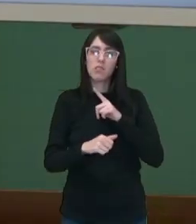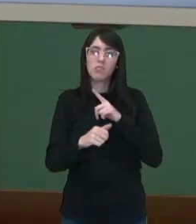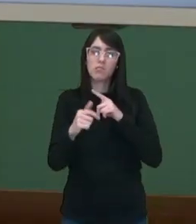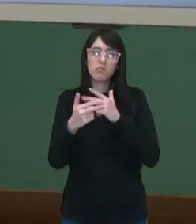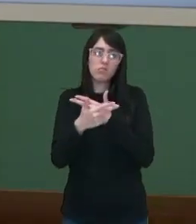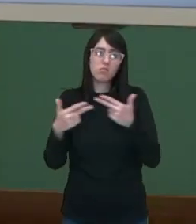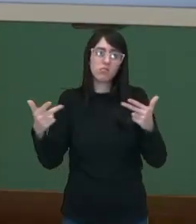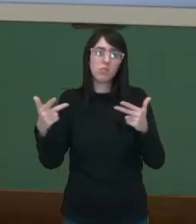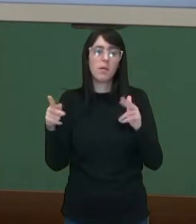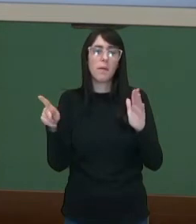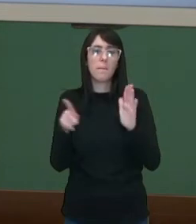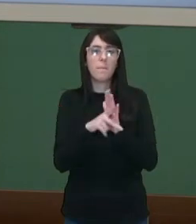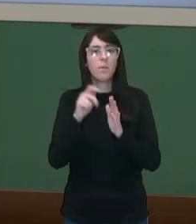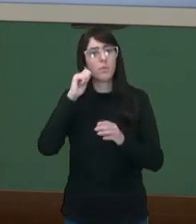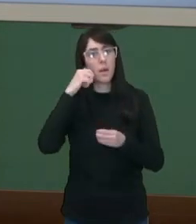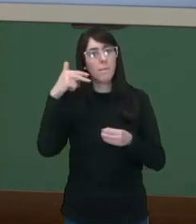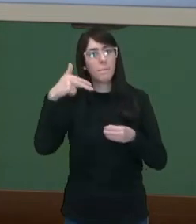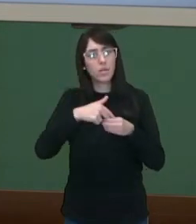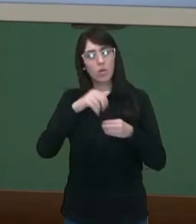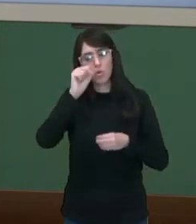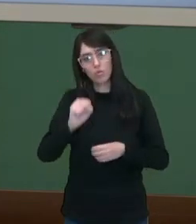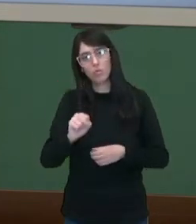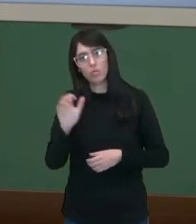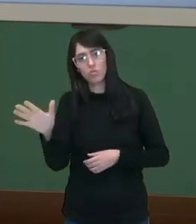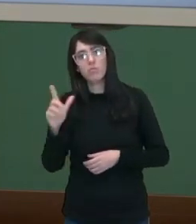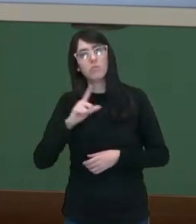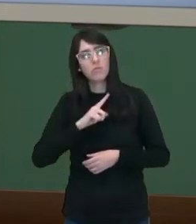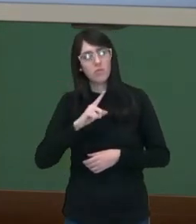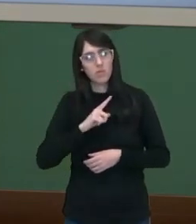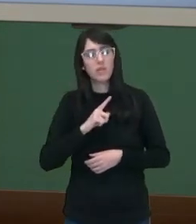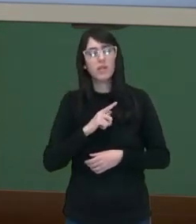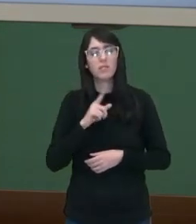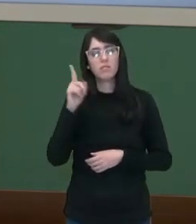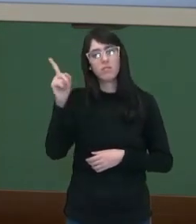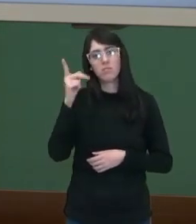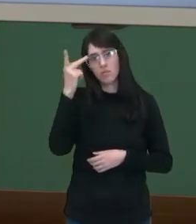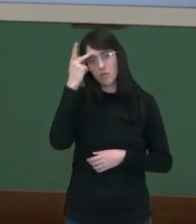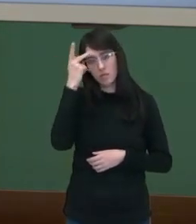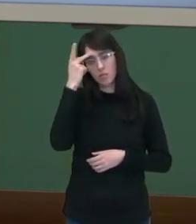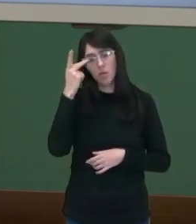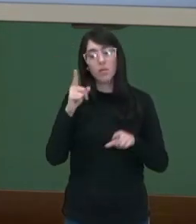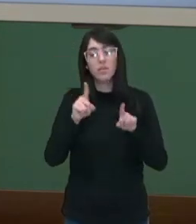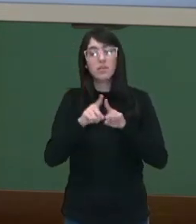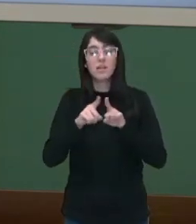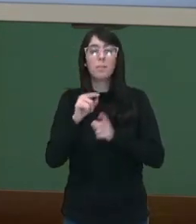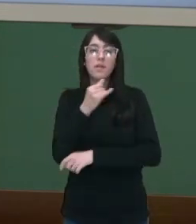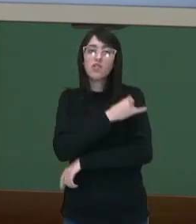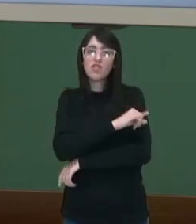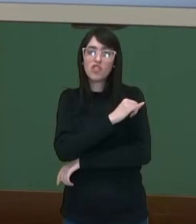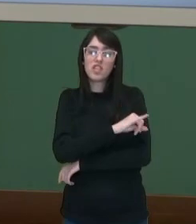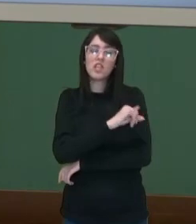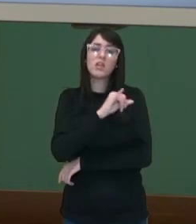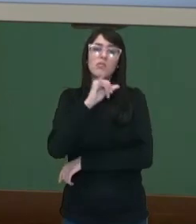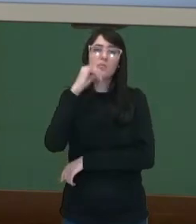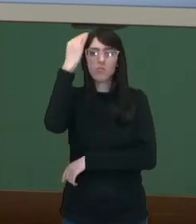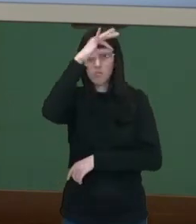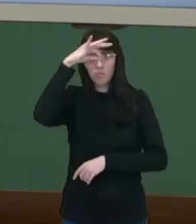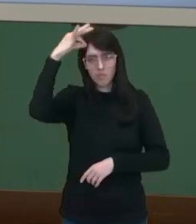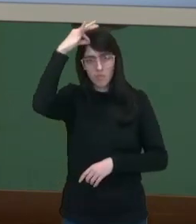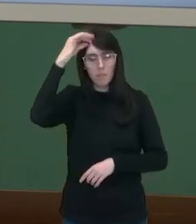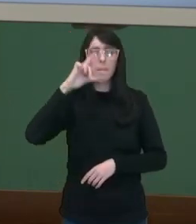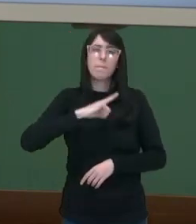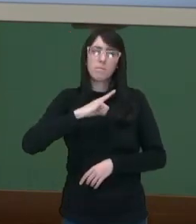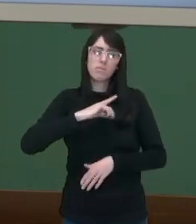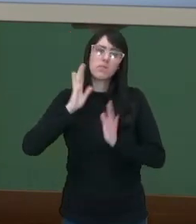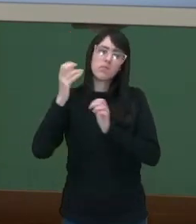reserva de petróleo na região Sudeste. Na Bacia de Campos, entre o Espírito Santo e Rio de Janeiro, que tradicionalmente já